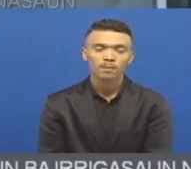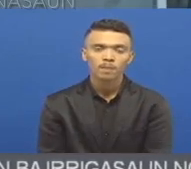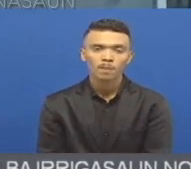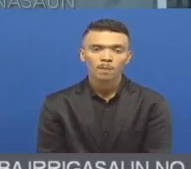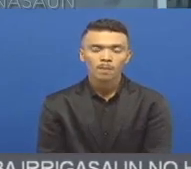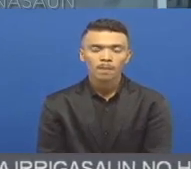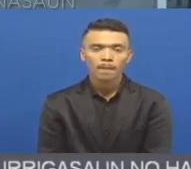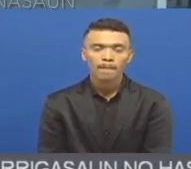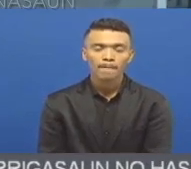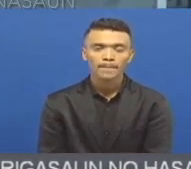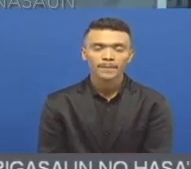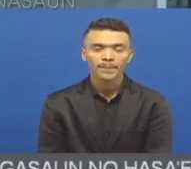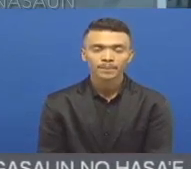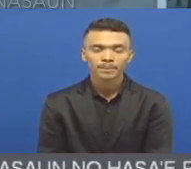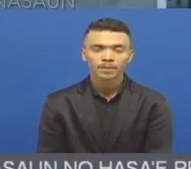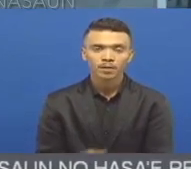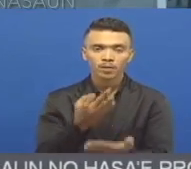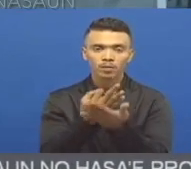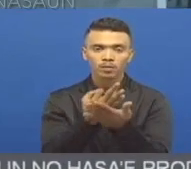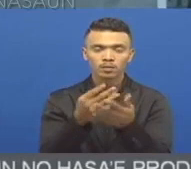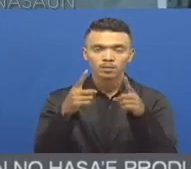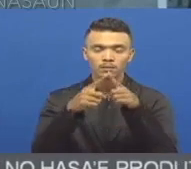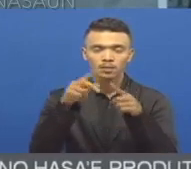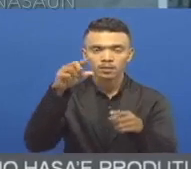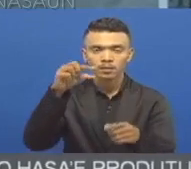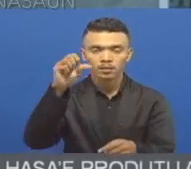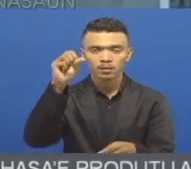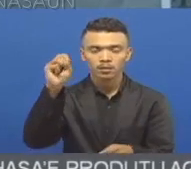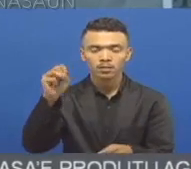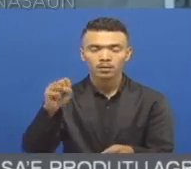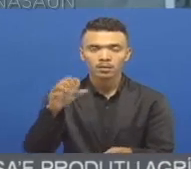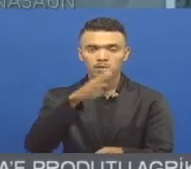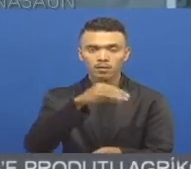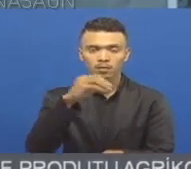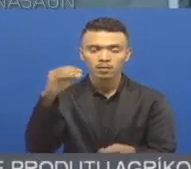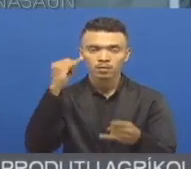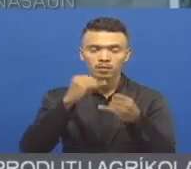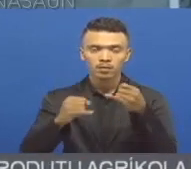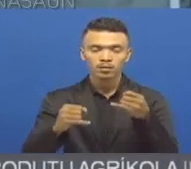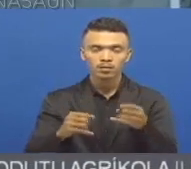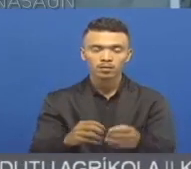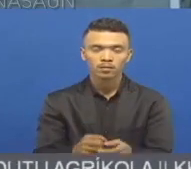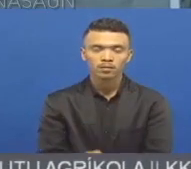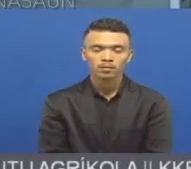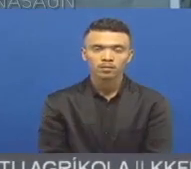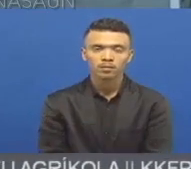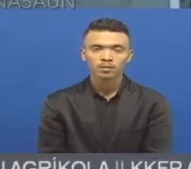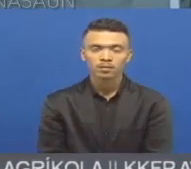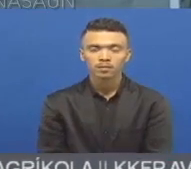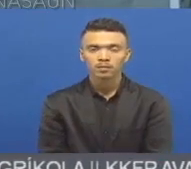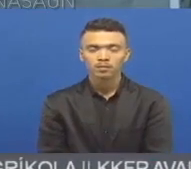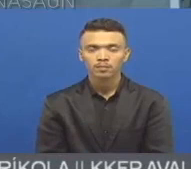fiscal regime taxas da Greater Sunrise União, no Mósicos mai production sharing contract PSCs